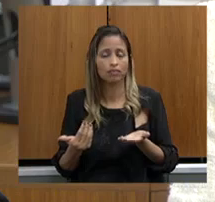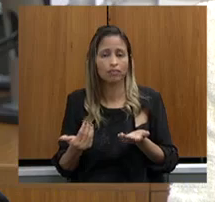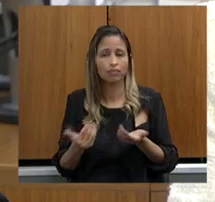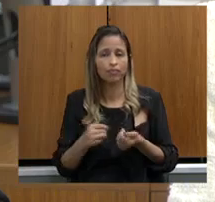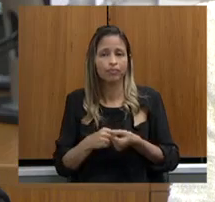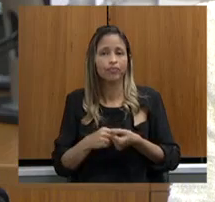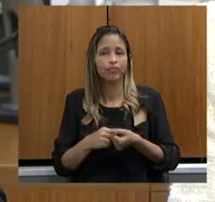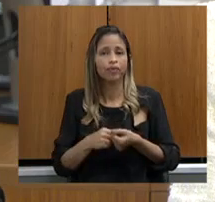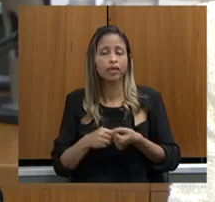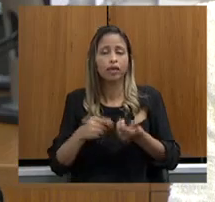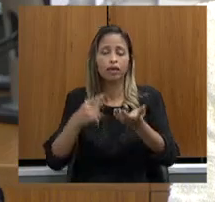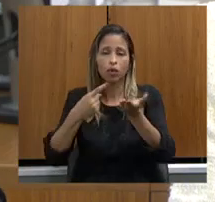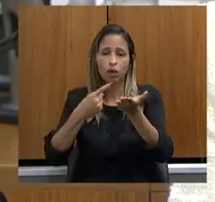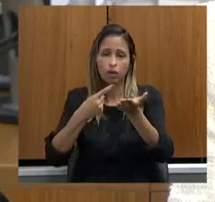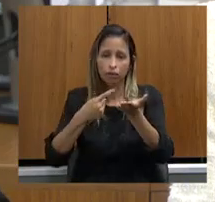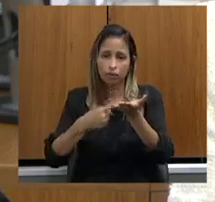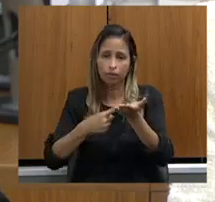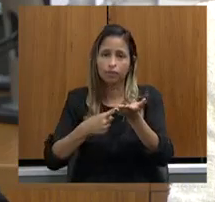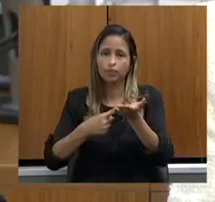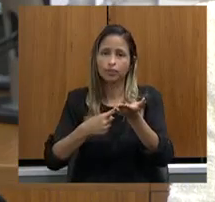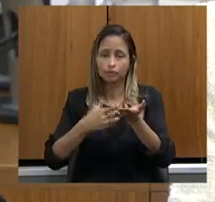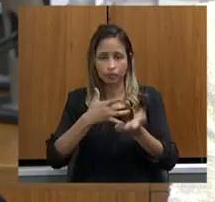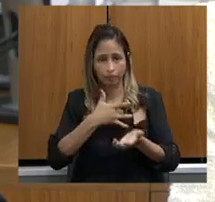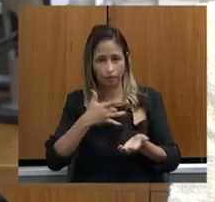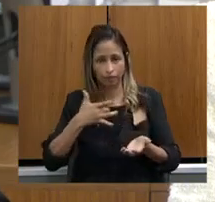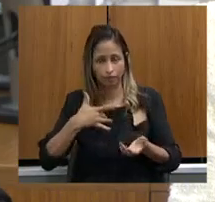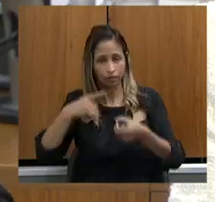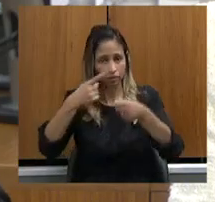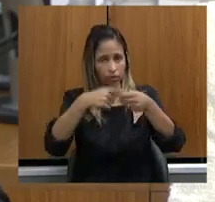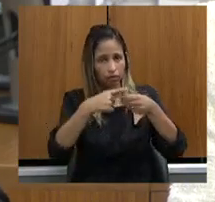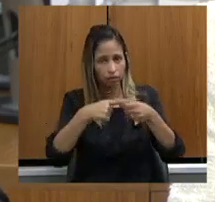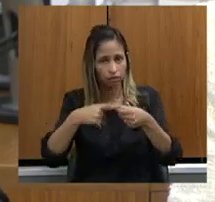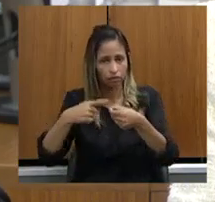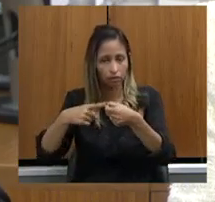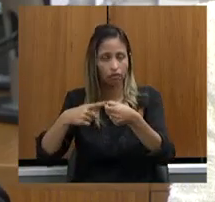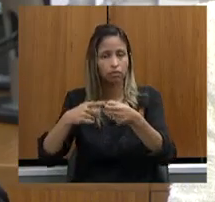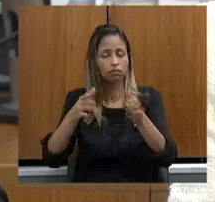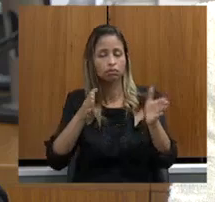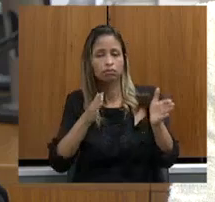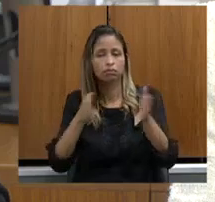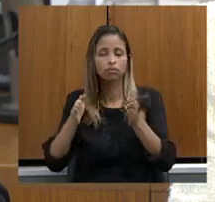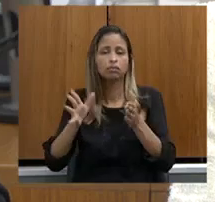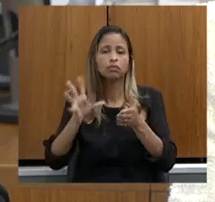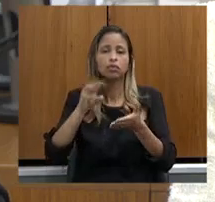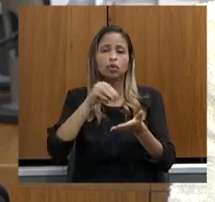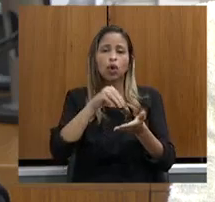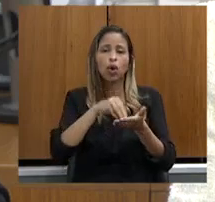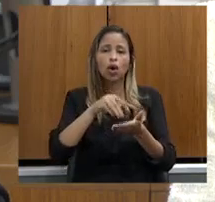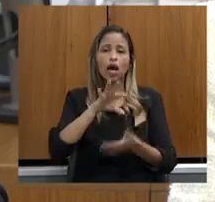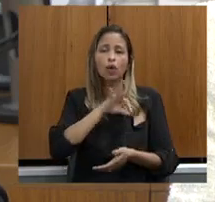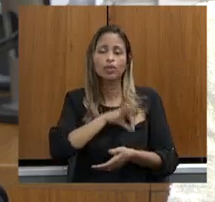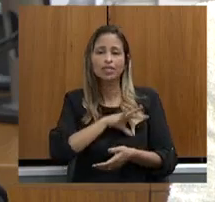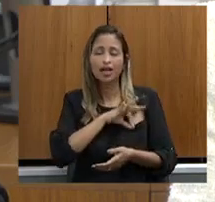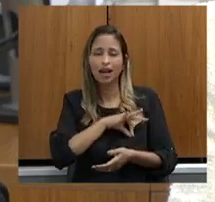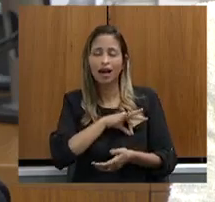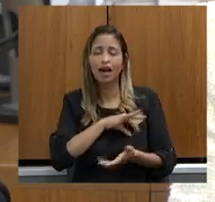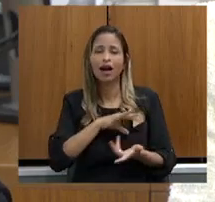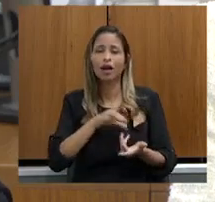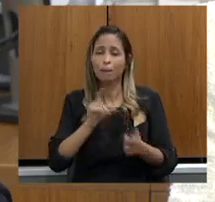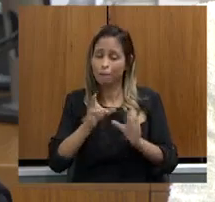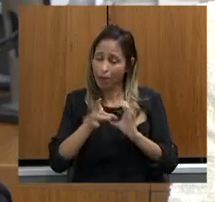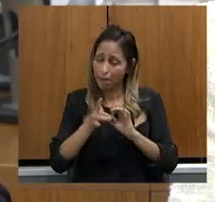é o acordo de convênios da saúde com os municípios que permitiu colocar o salário de